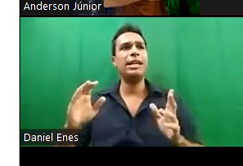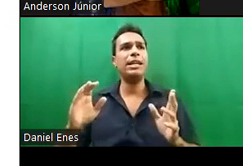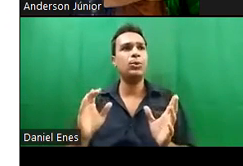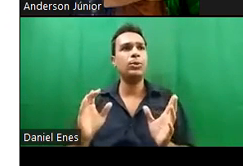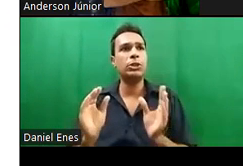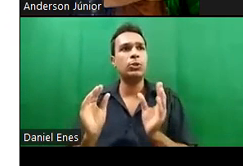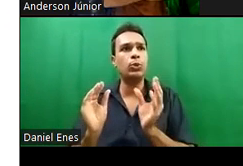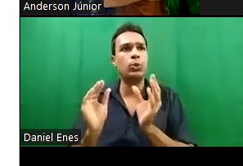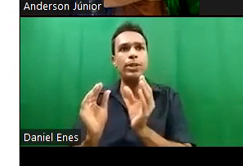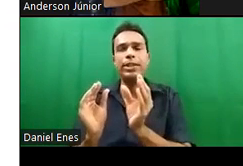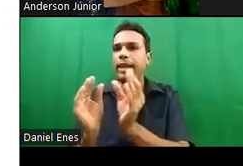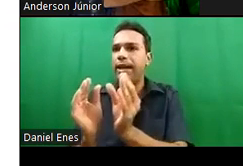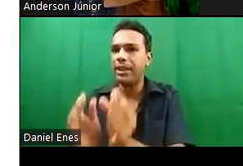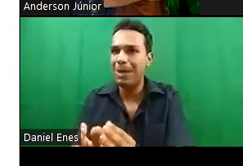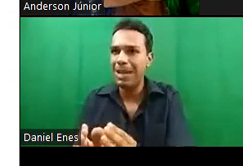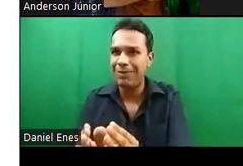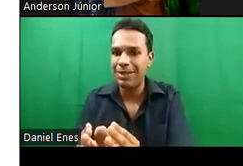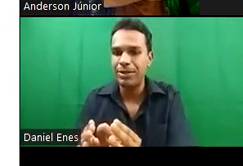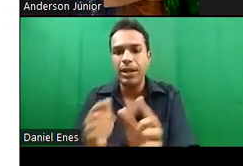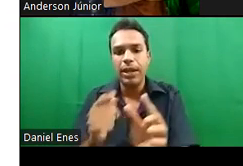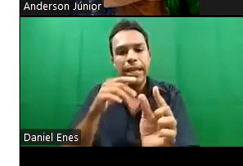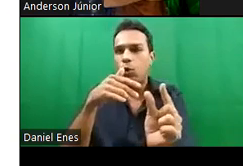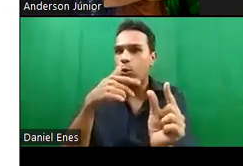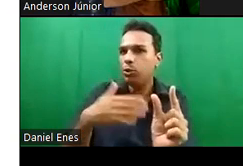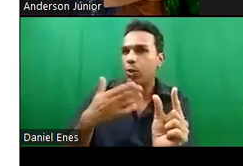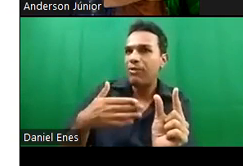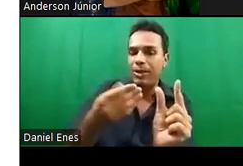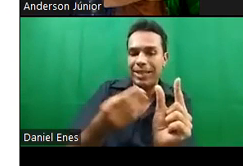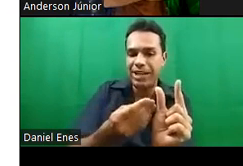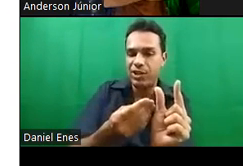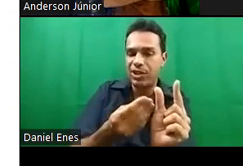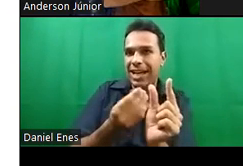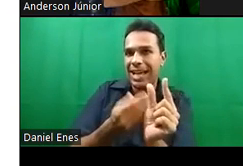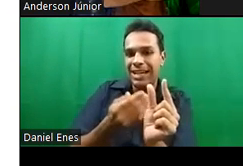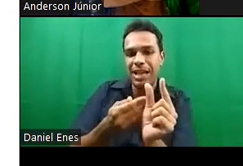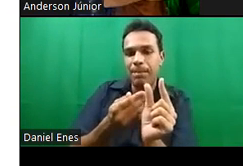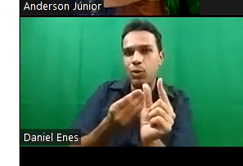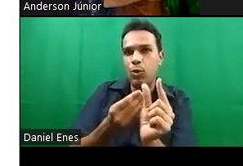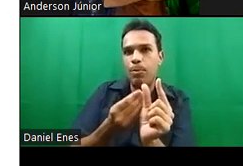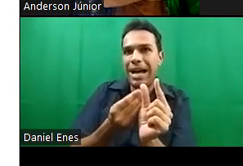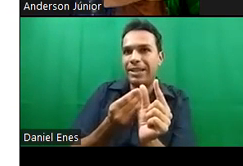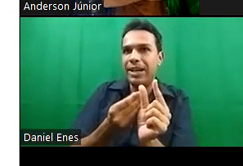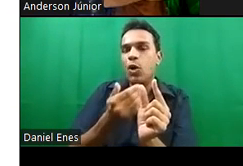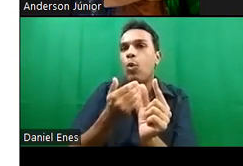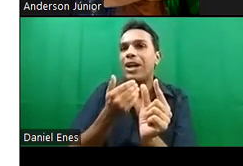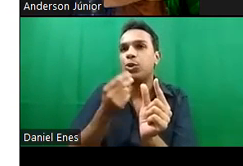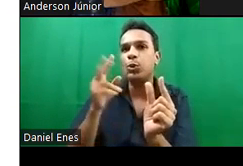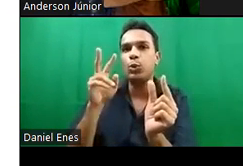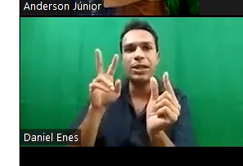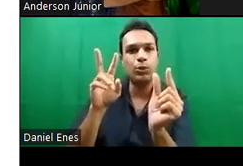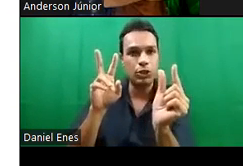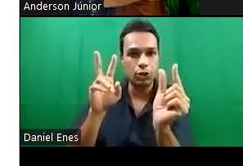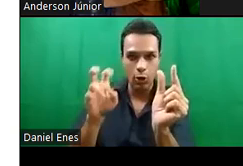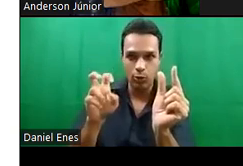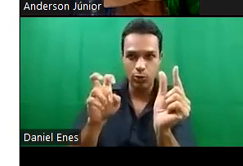morfologia ela estuda a estrutura interna das palavras. Enquanto a fonética ela está preocupada com a